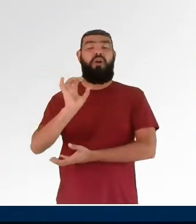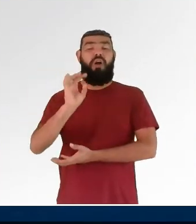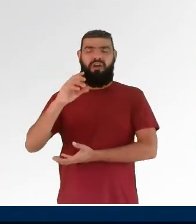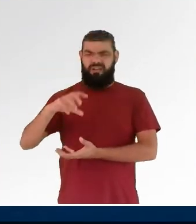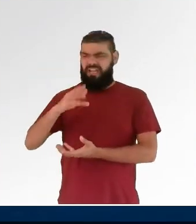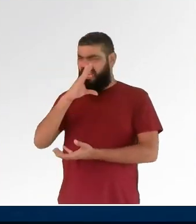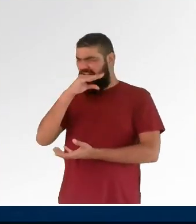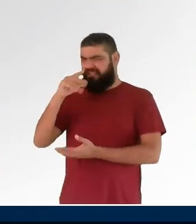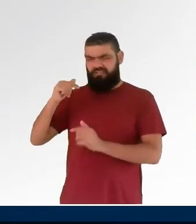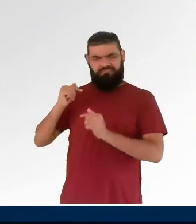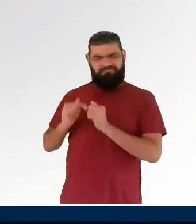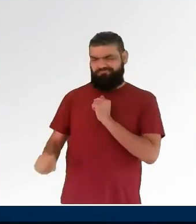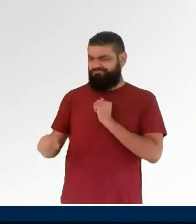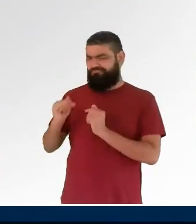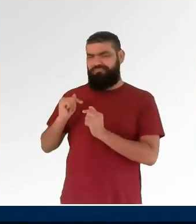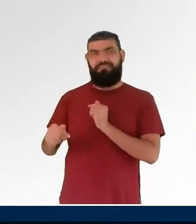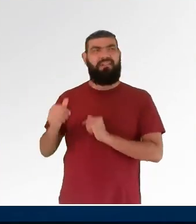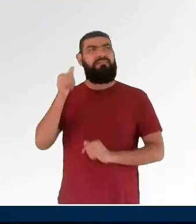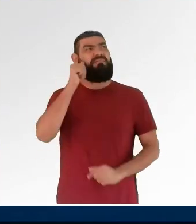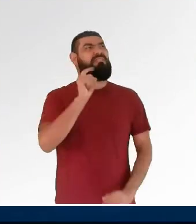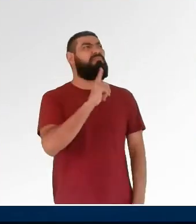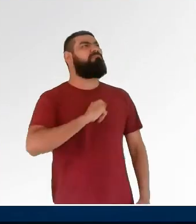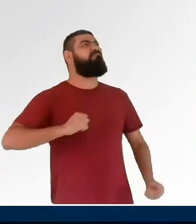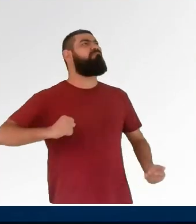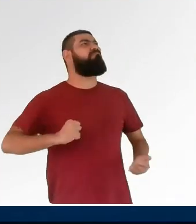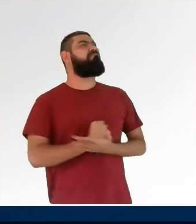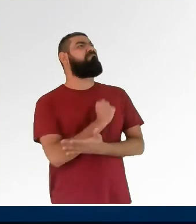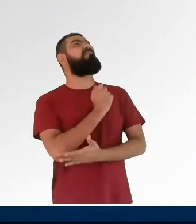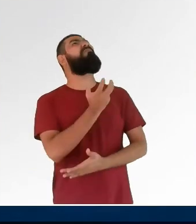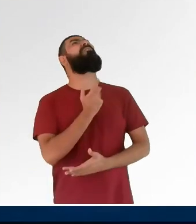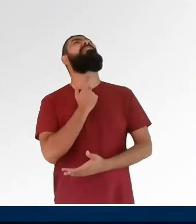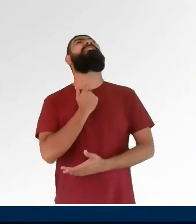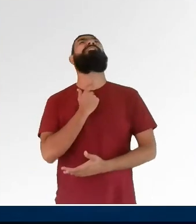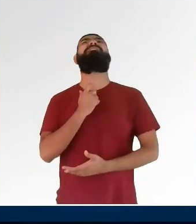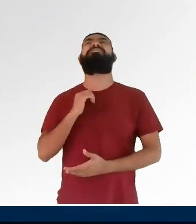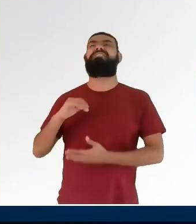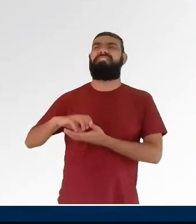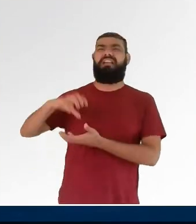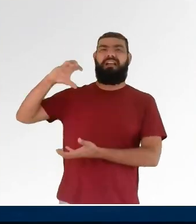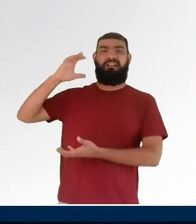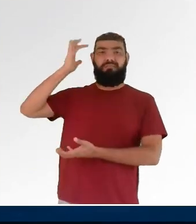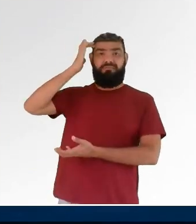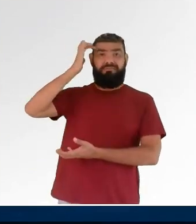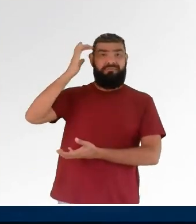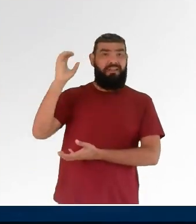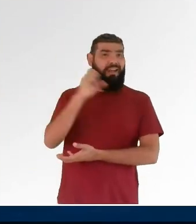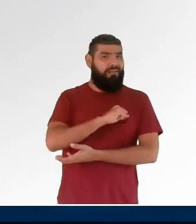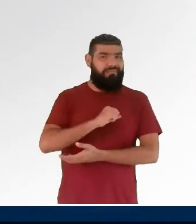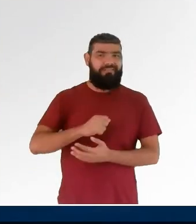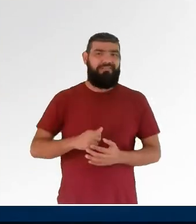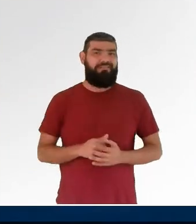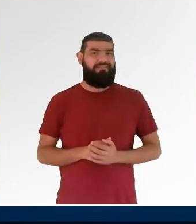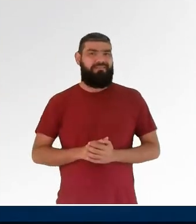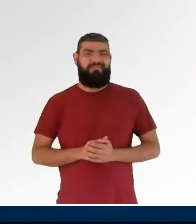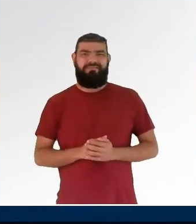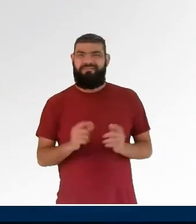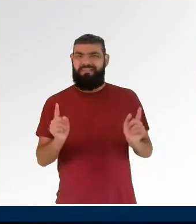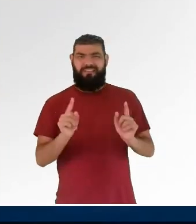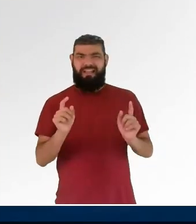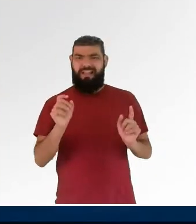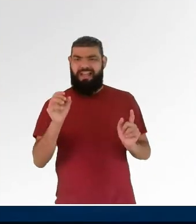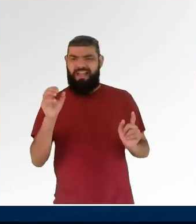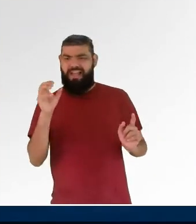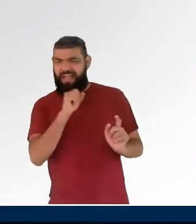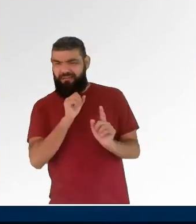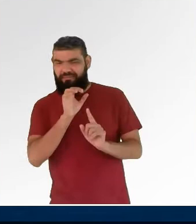a nossa personagem a querer ser gente grande. Não foi por acaso o desejo de apresentar no livro.